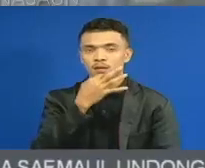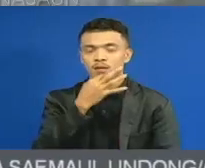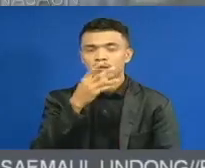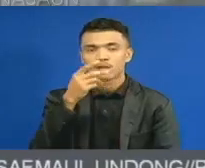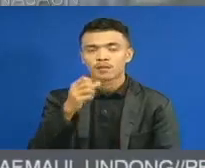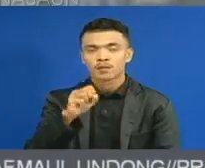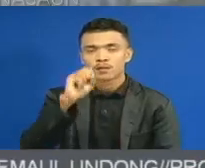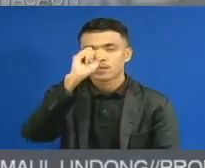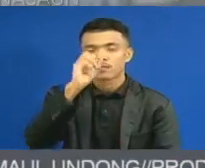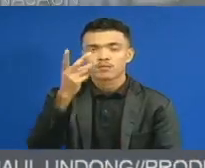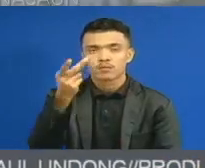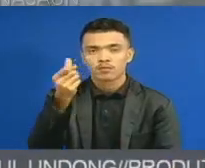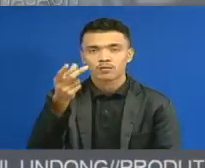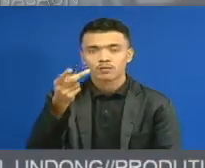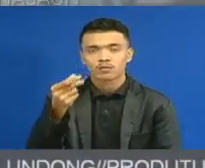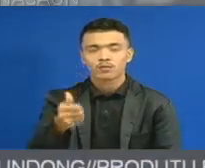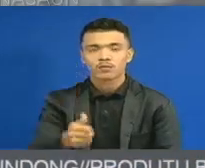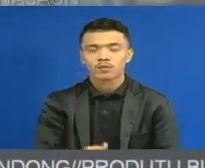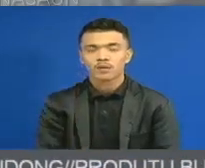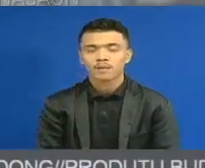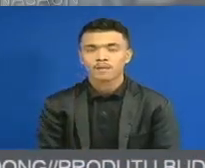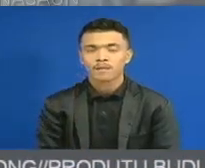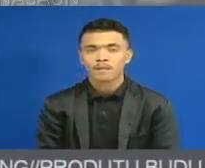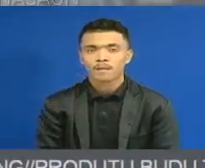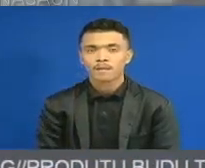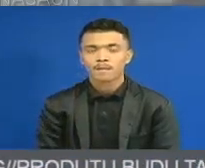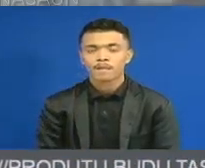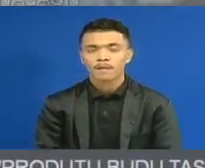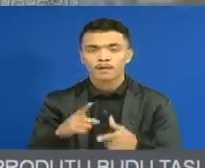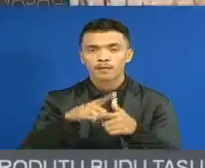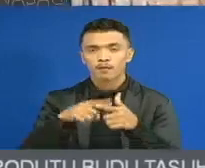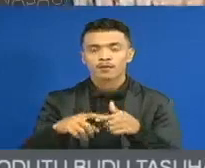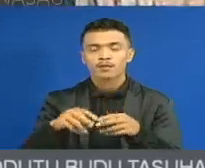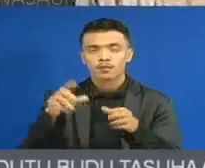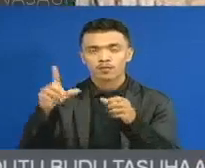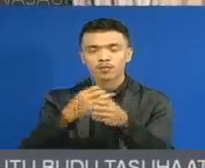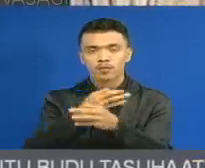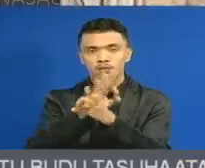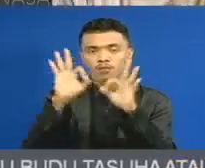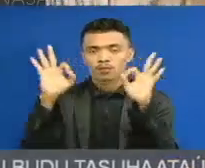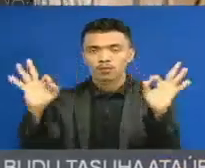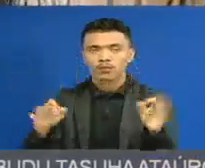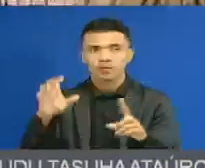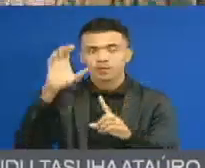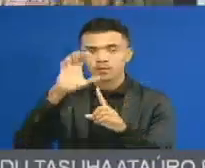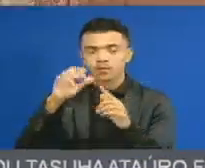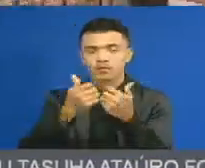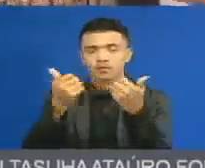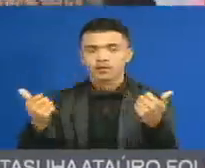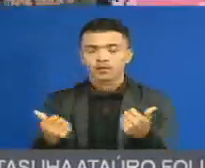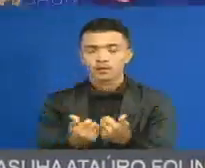adet masih la lagri ho tu balik ona. Tapi alde warwana Filipi